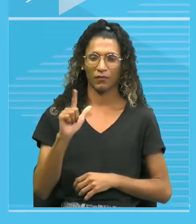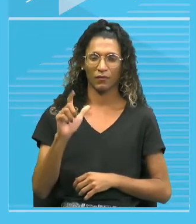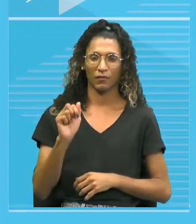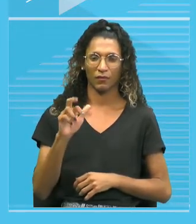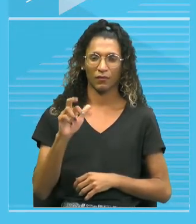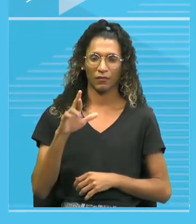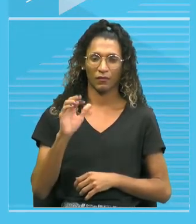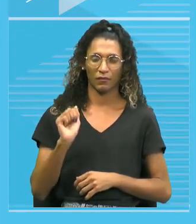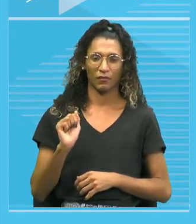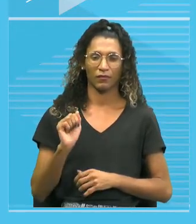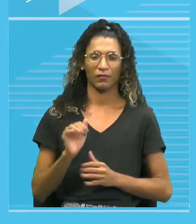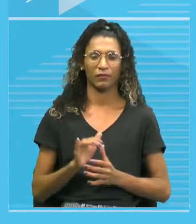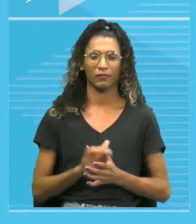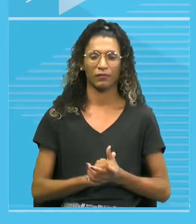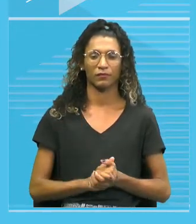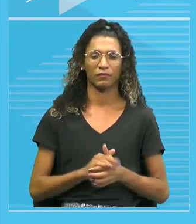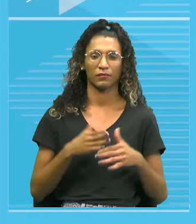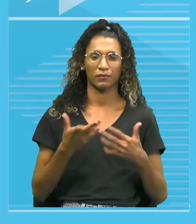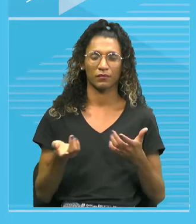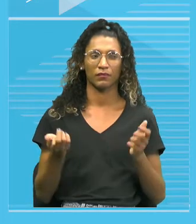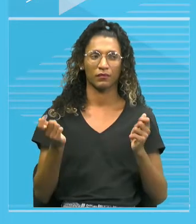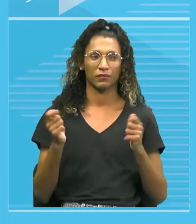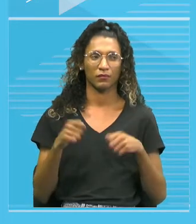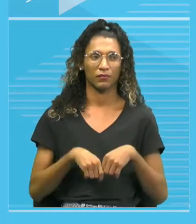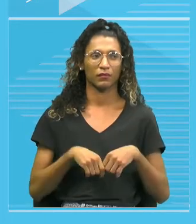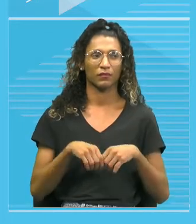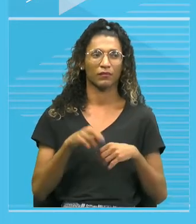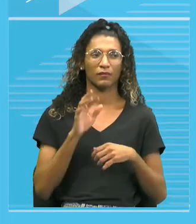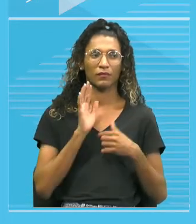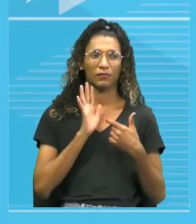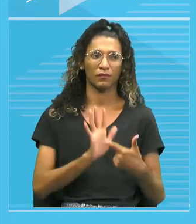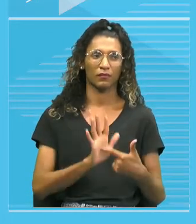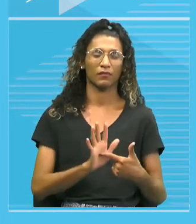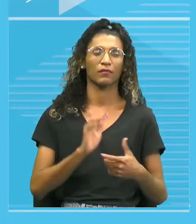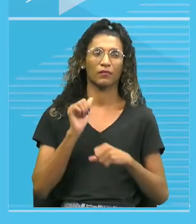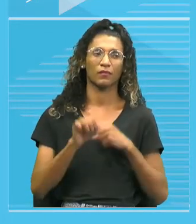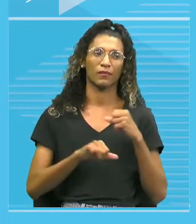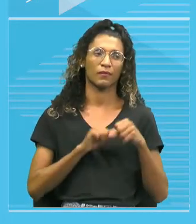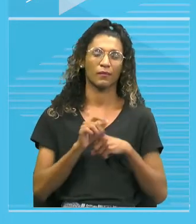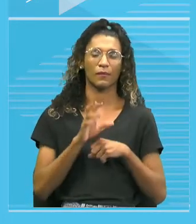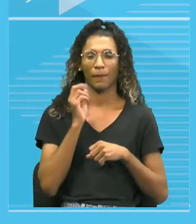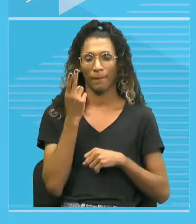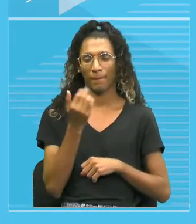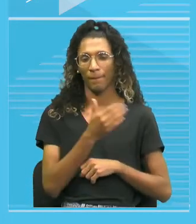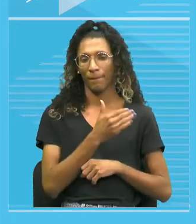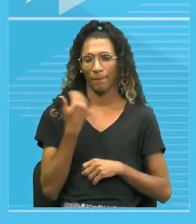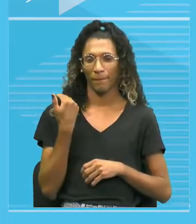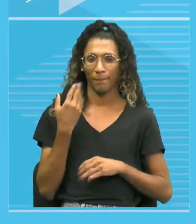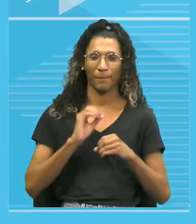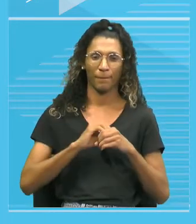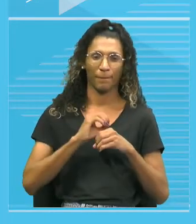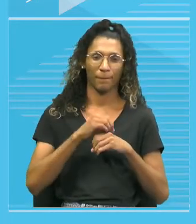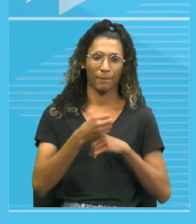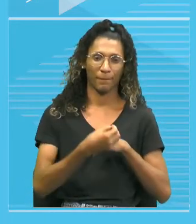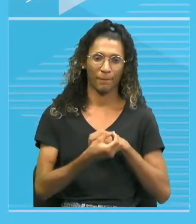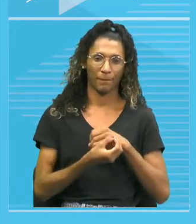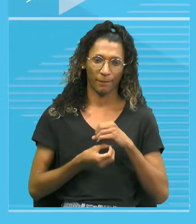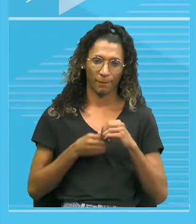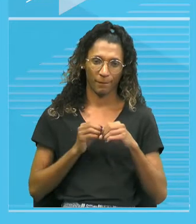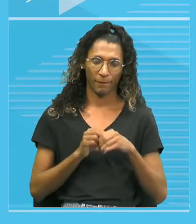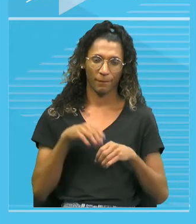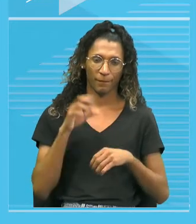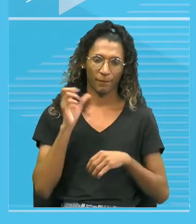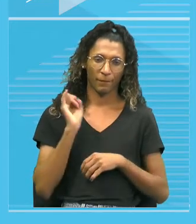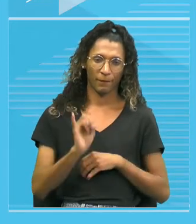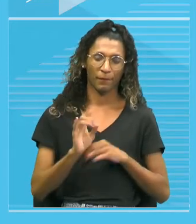mutação. Então, pode resultar na alteração ou na morte das células, né? Se a substância alterada possuir um